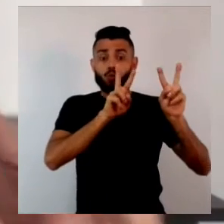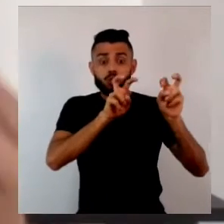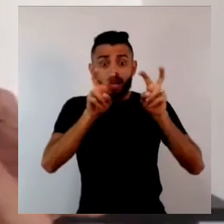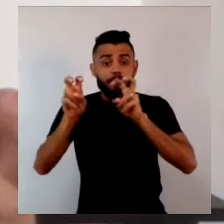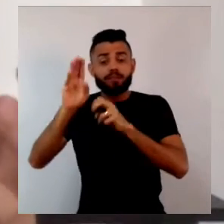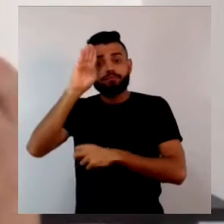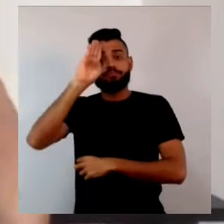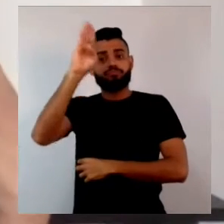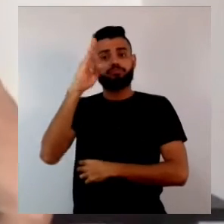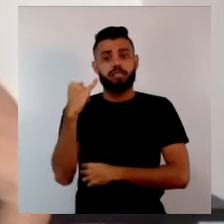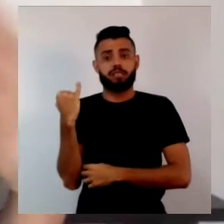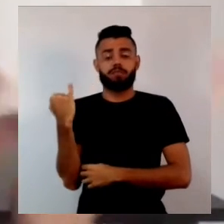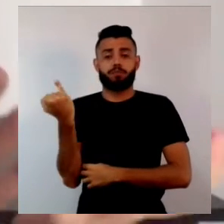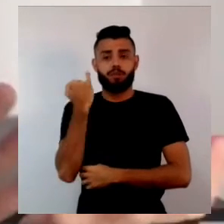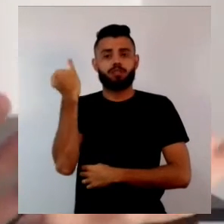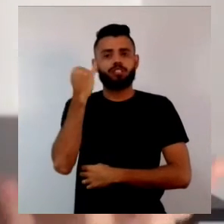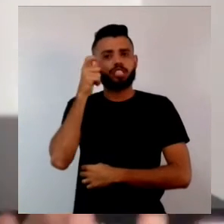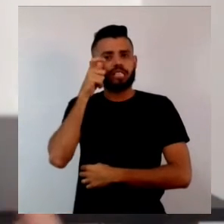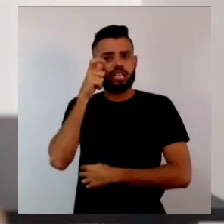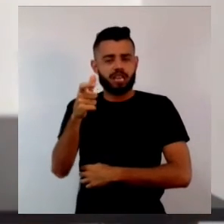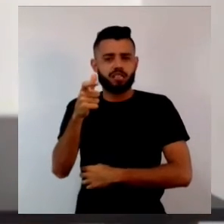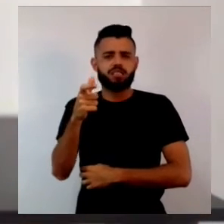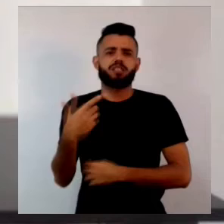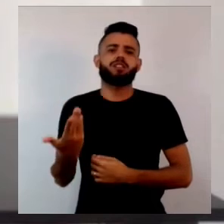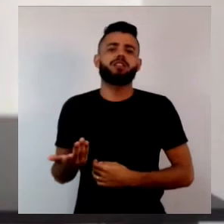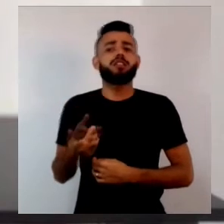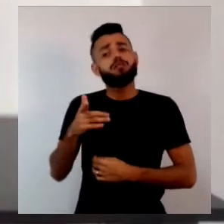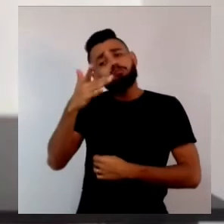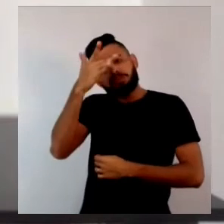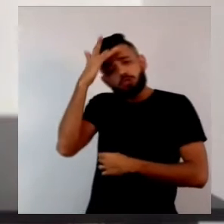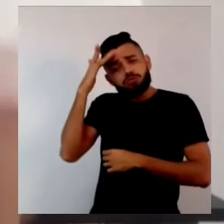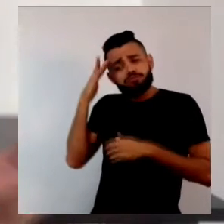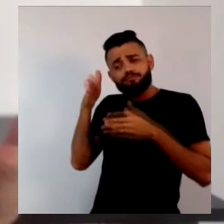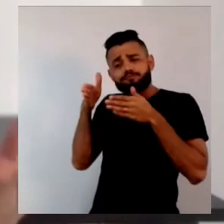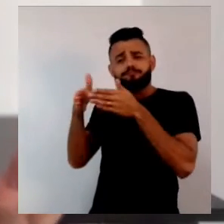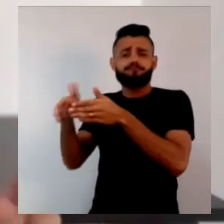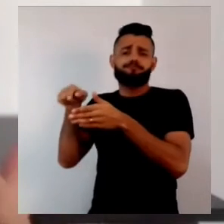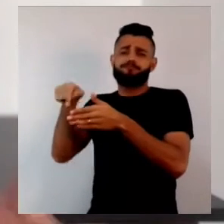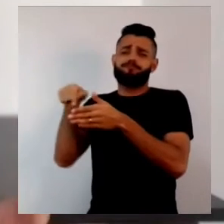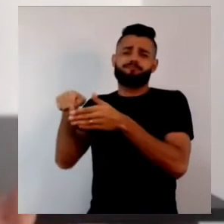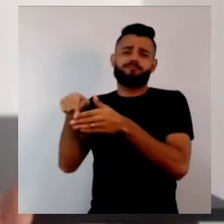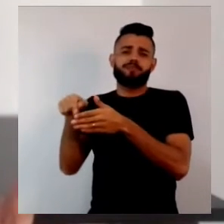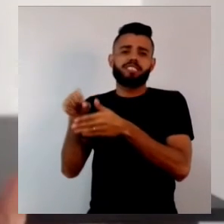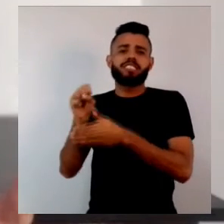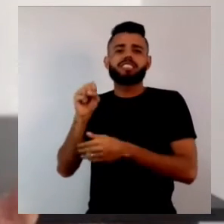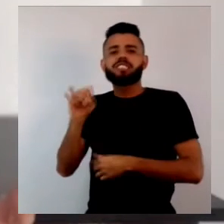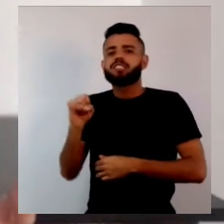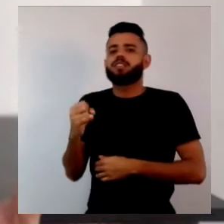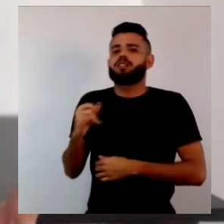veículo, e normalmente ele vai ir para esse lado. Se ele tiver que ouvir a polícia e a mãe de